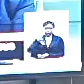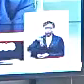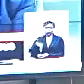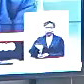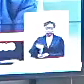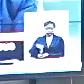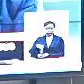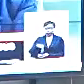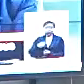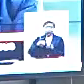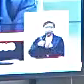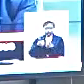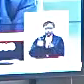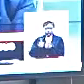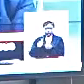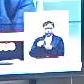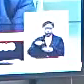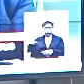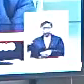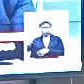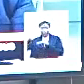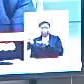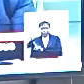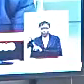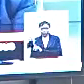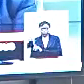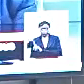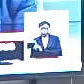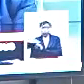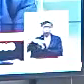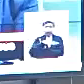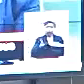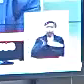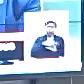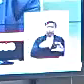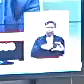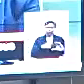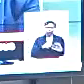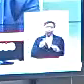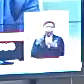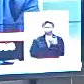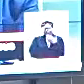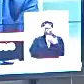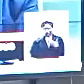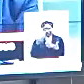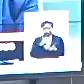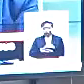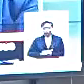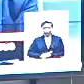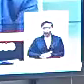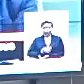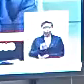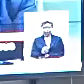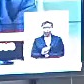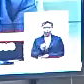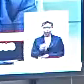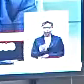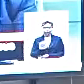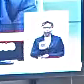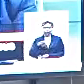9209 tá ok 9209 obrigado Terezinha agen da Silva Pereira Voluntário da